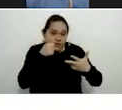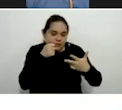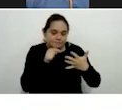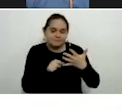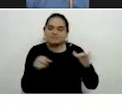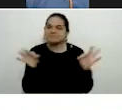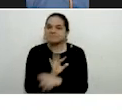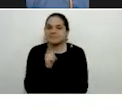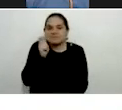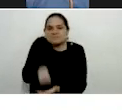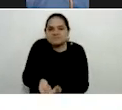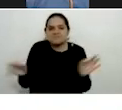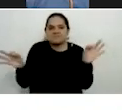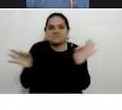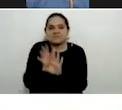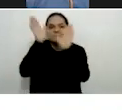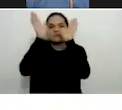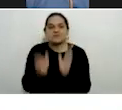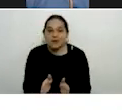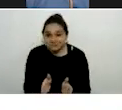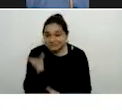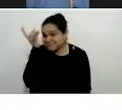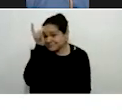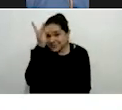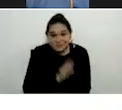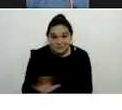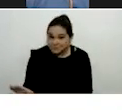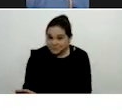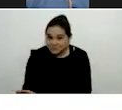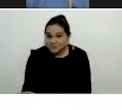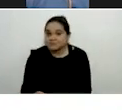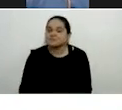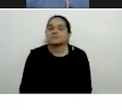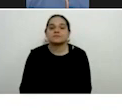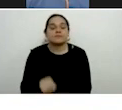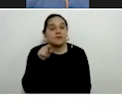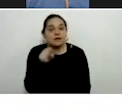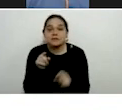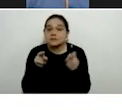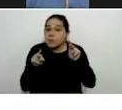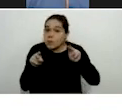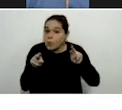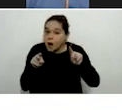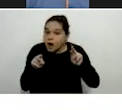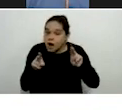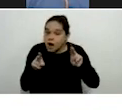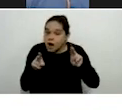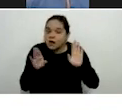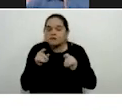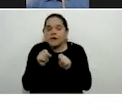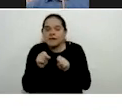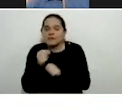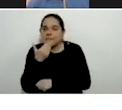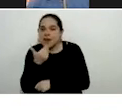na hora a confirmação do pagamento. Essa parte também foi da mesma maneira que foi melhorado para os